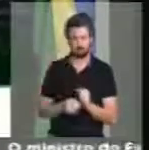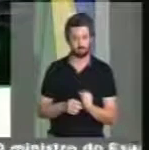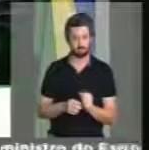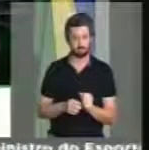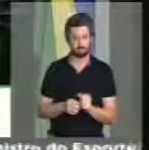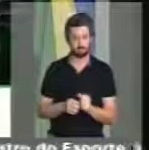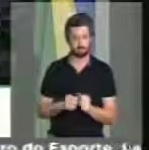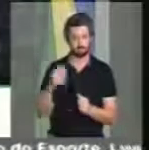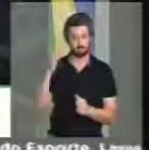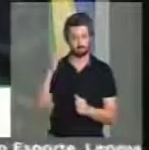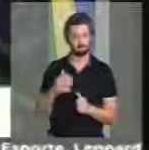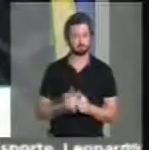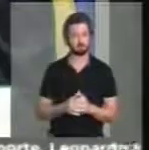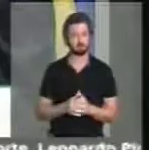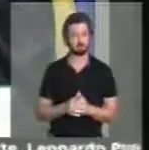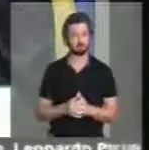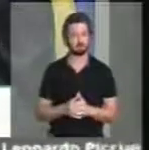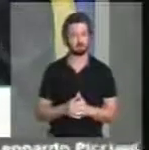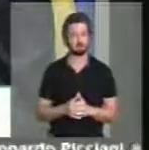Obrigado.